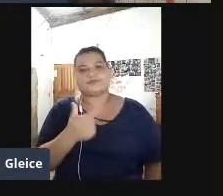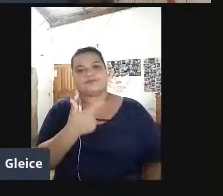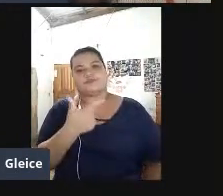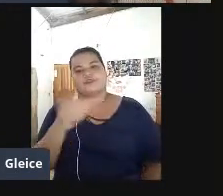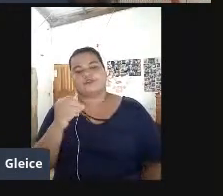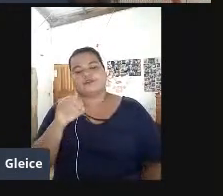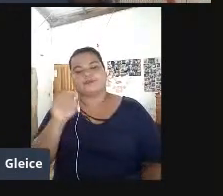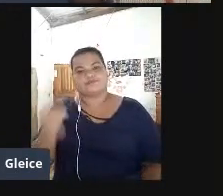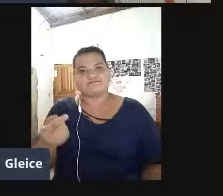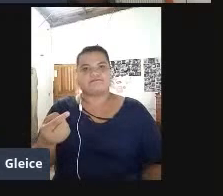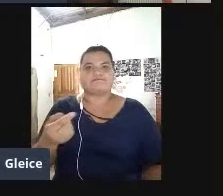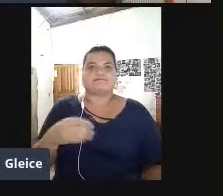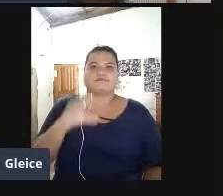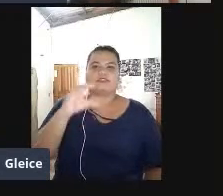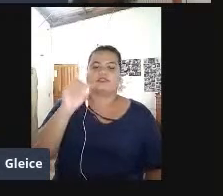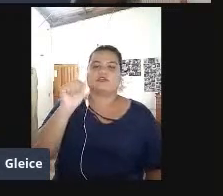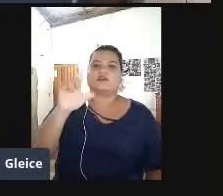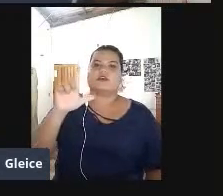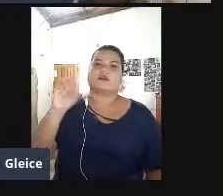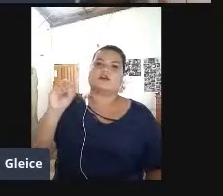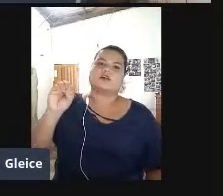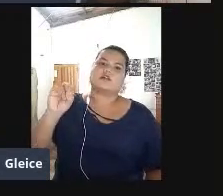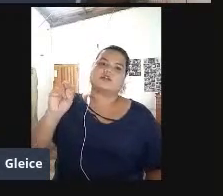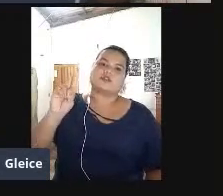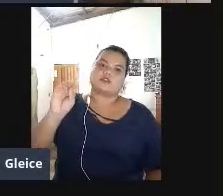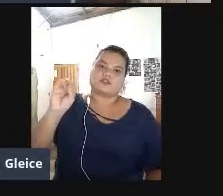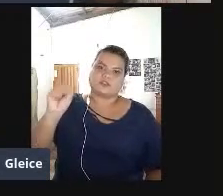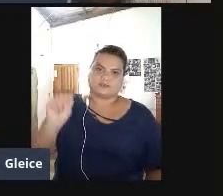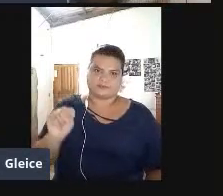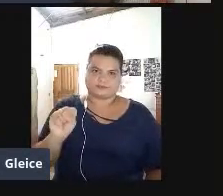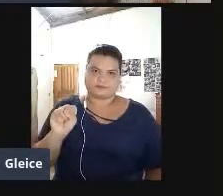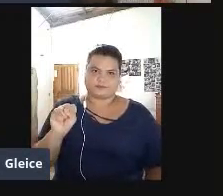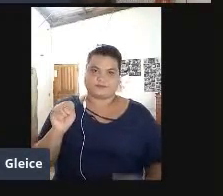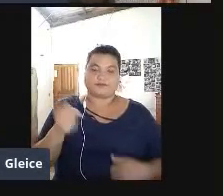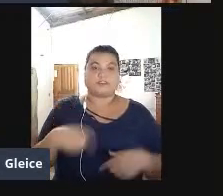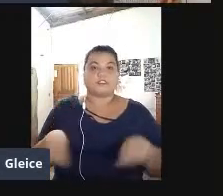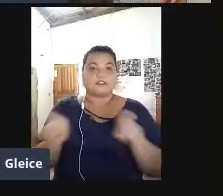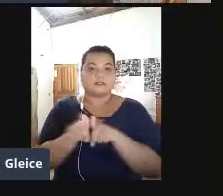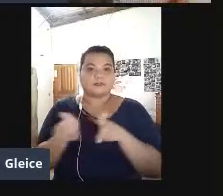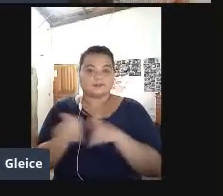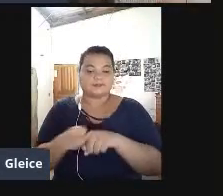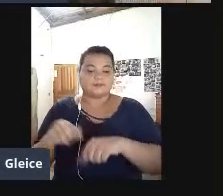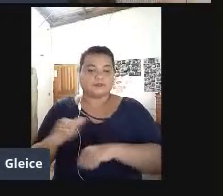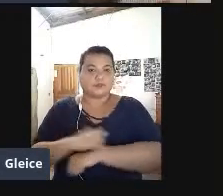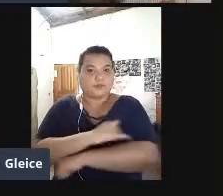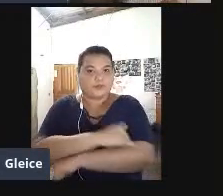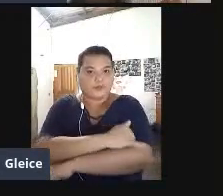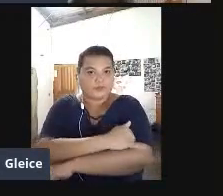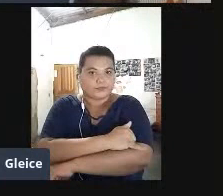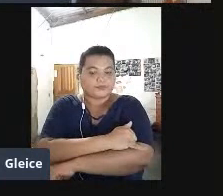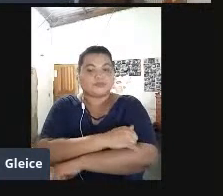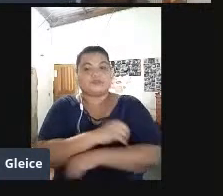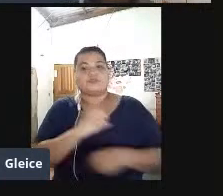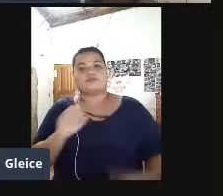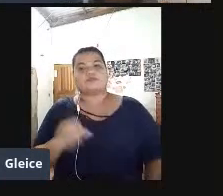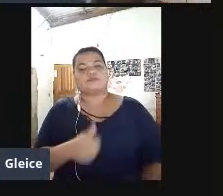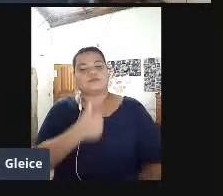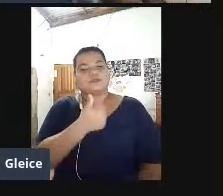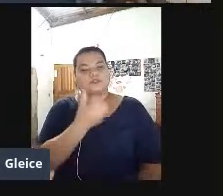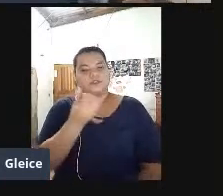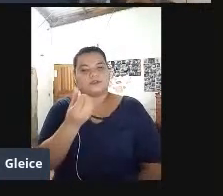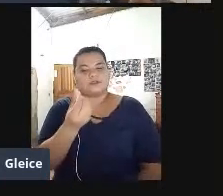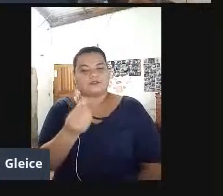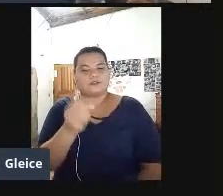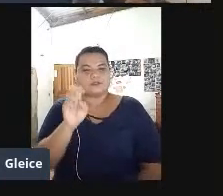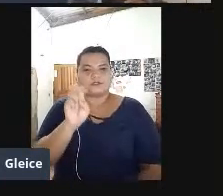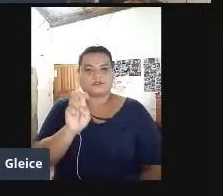magro tinha 45 quilos, e o nosso paciente com maior obesidade apresentava 165 quilos e um MC de 48